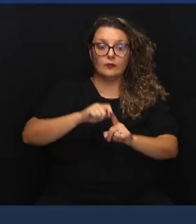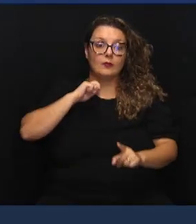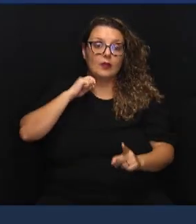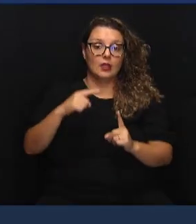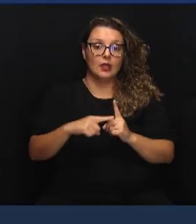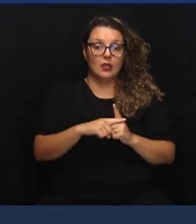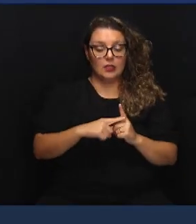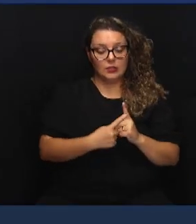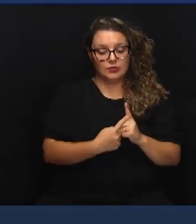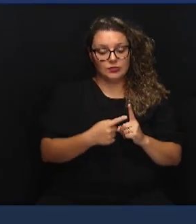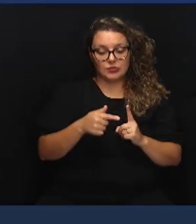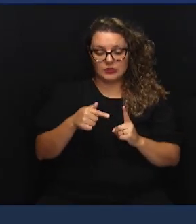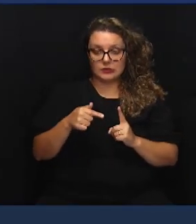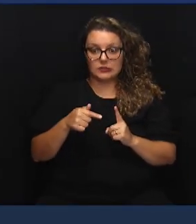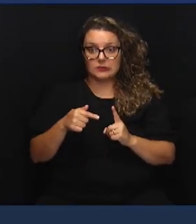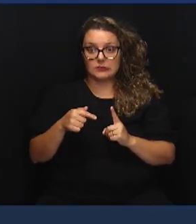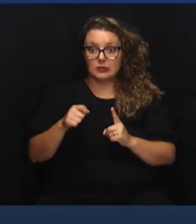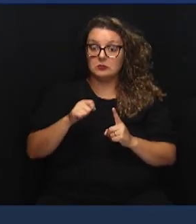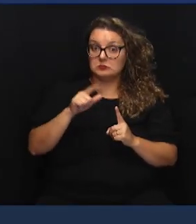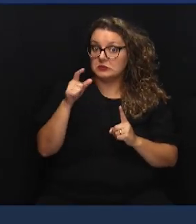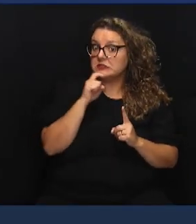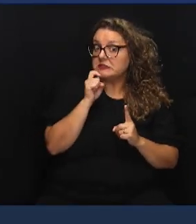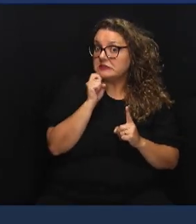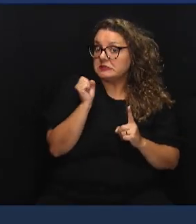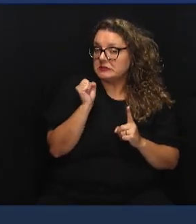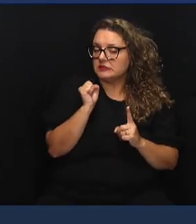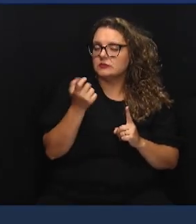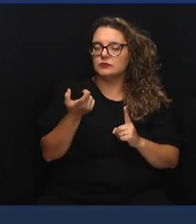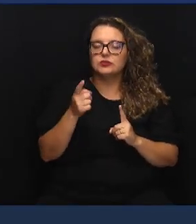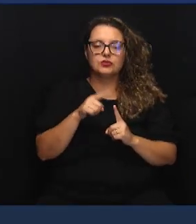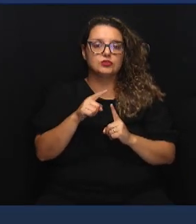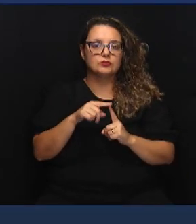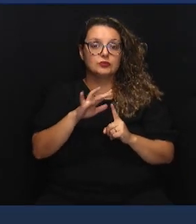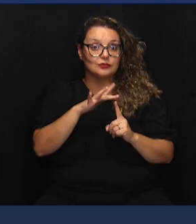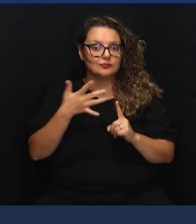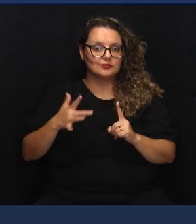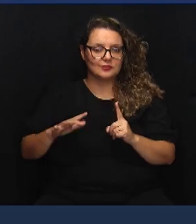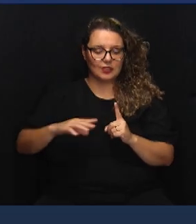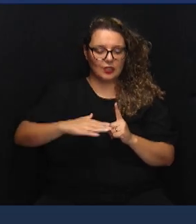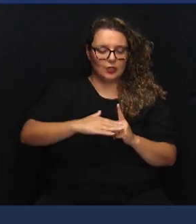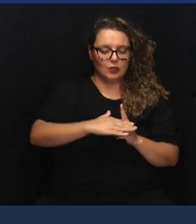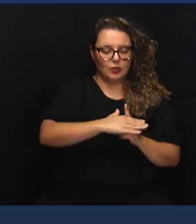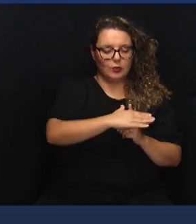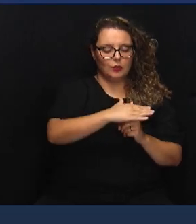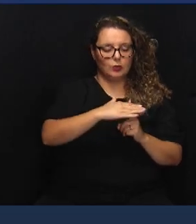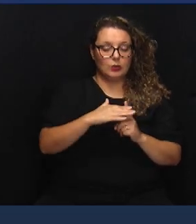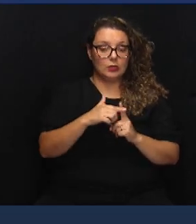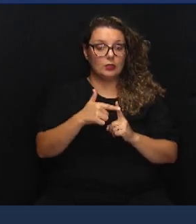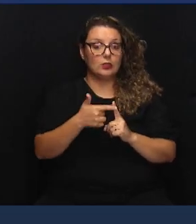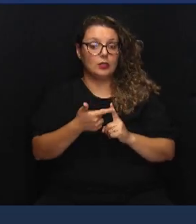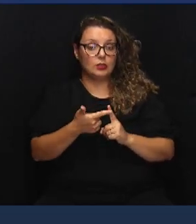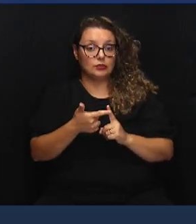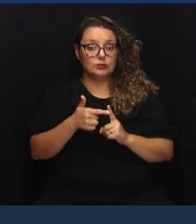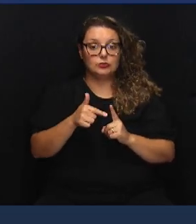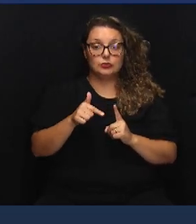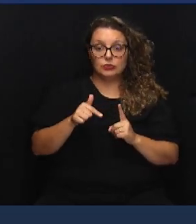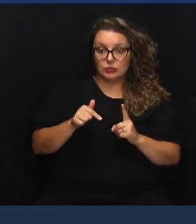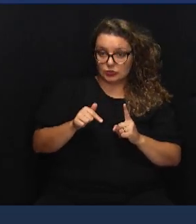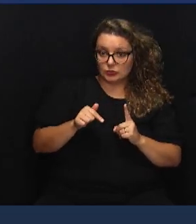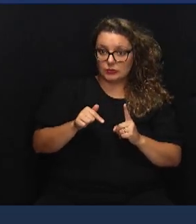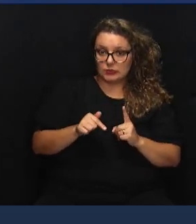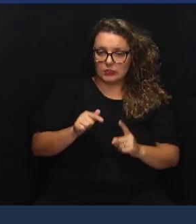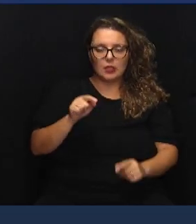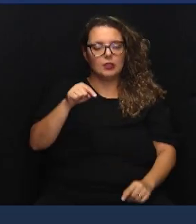de 17, amanhece frio, né? Aquele clima típico de outono. Ao longo do dia a temperatura sobe, podendo chegar